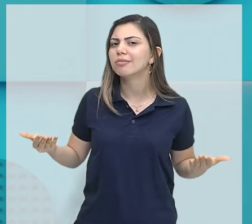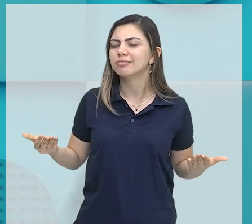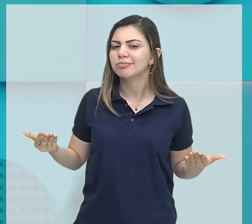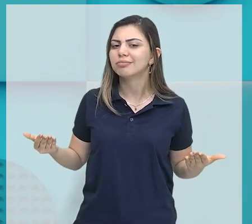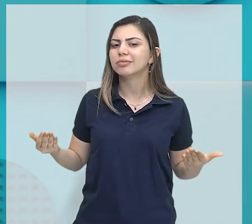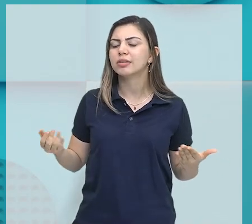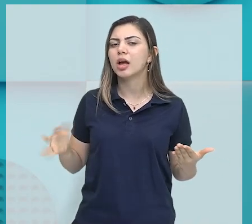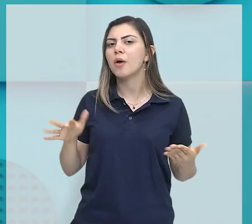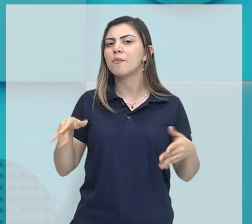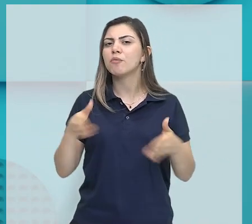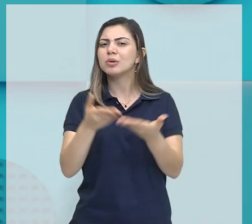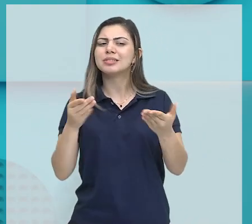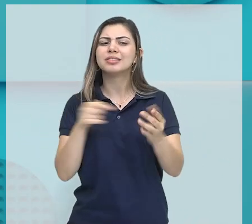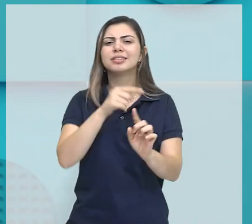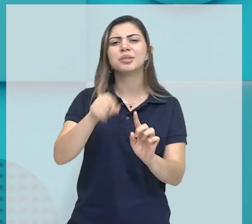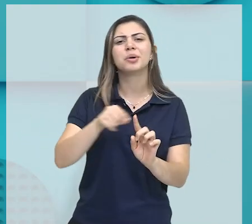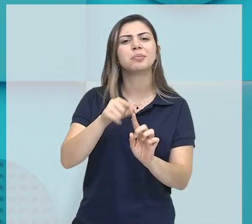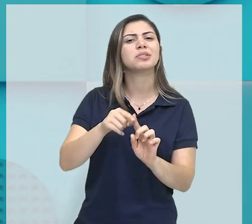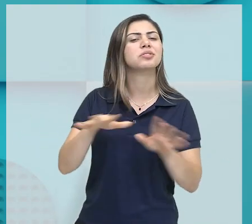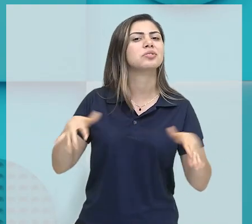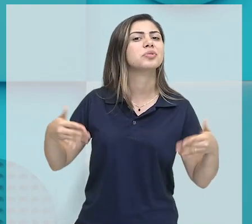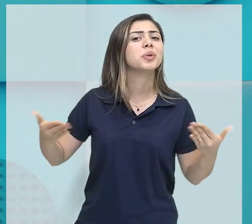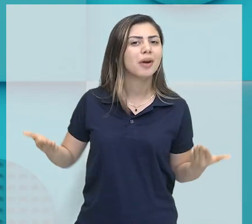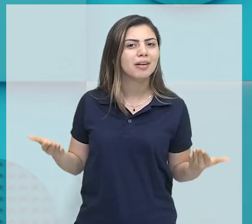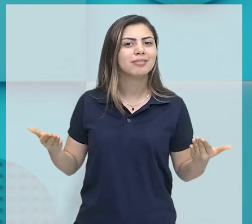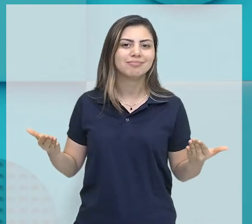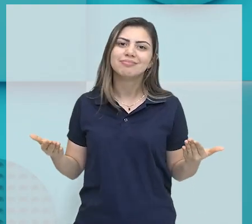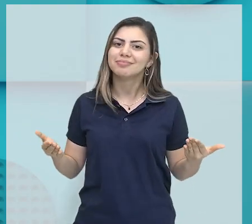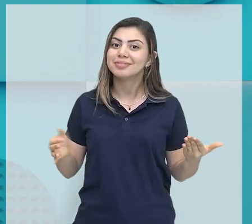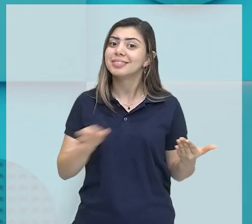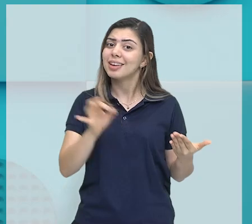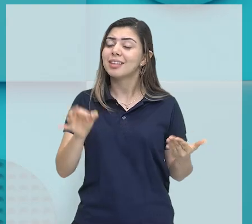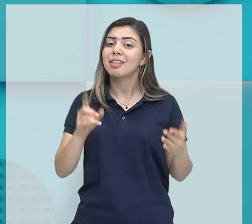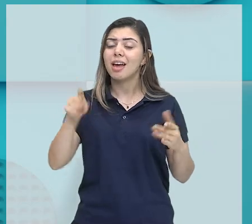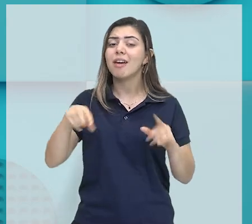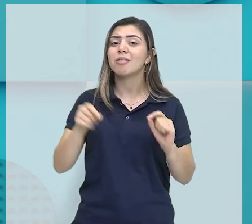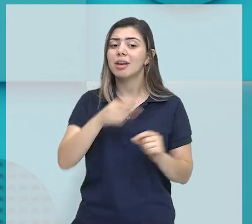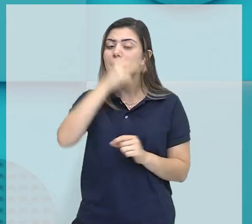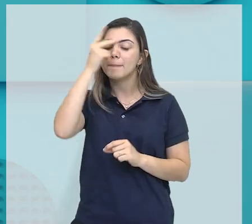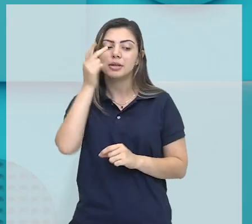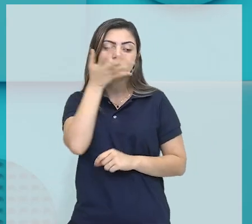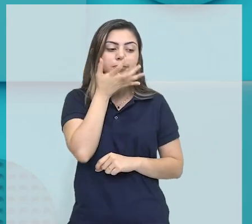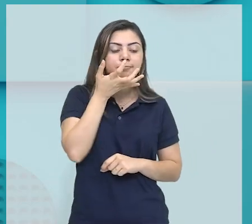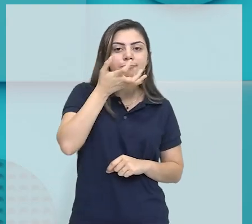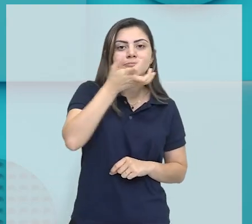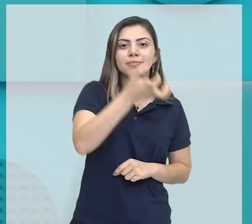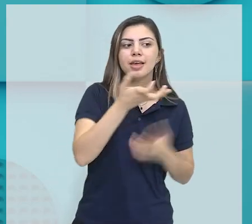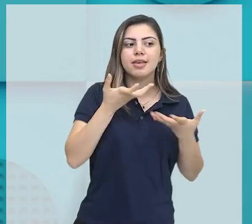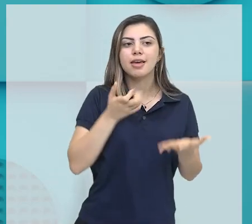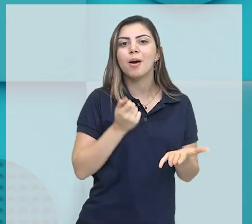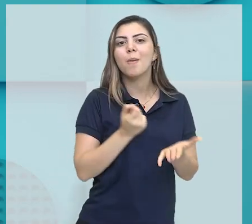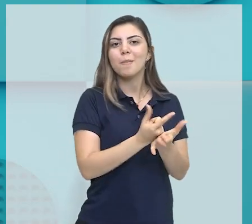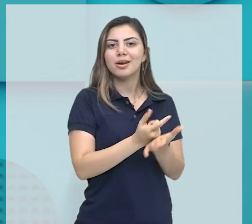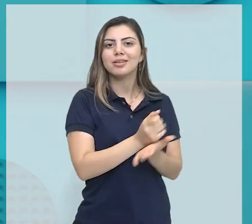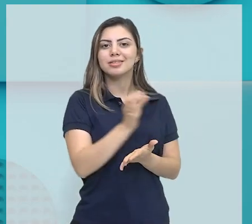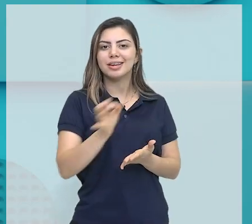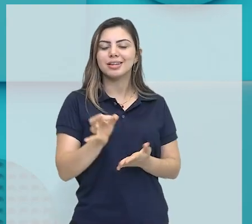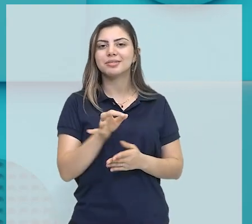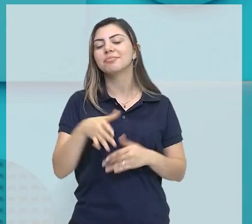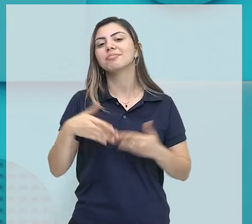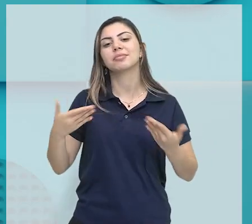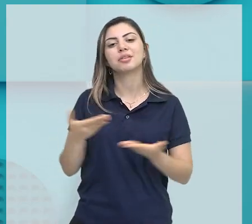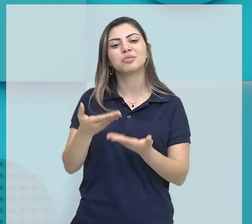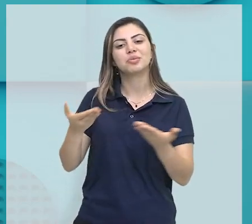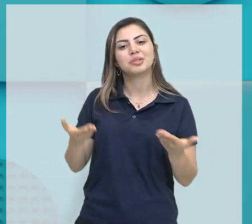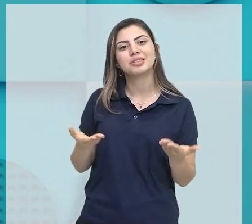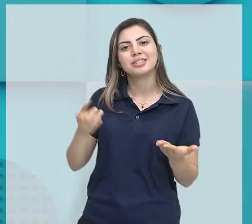o objetivo, né, que você tem? É chamar a atenção do comprador, né? Então você